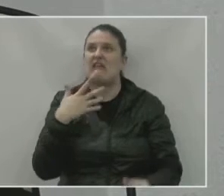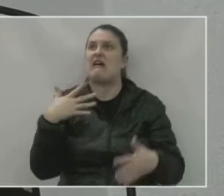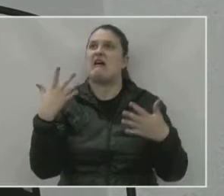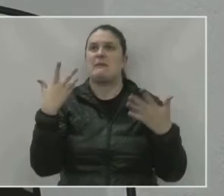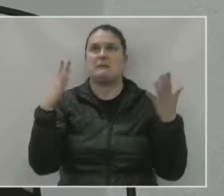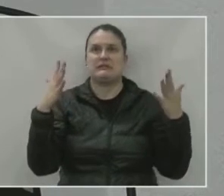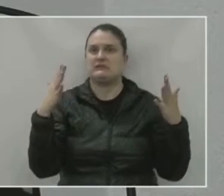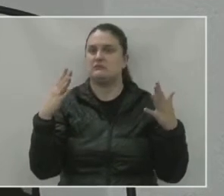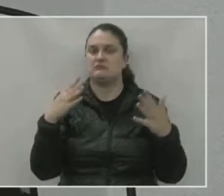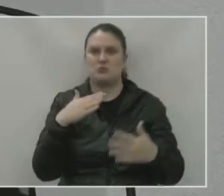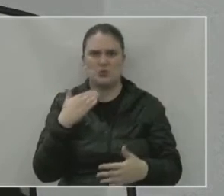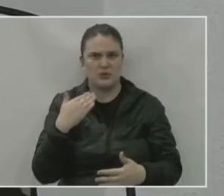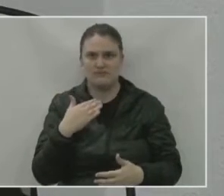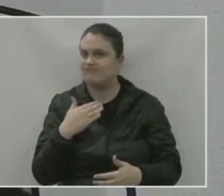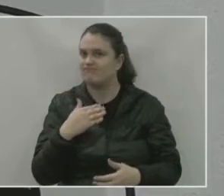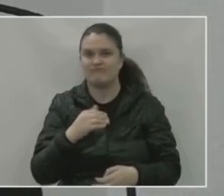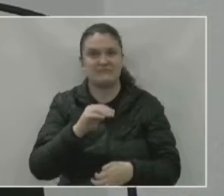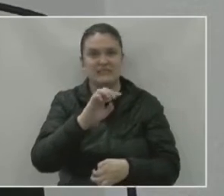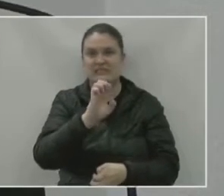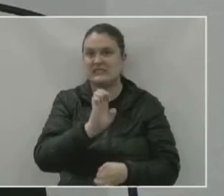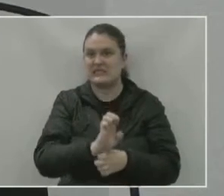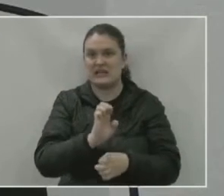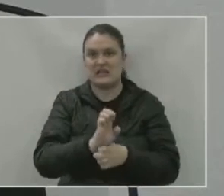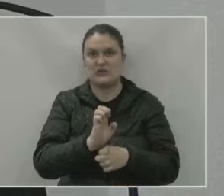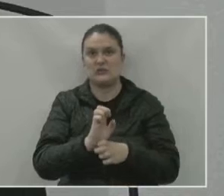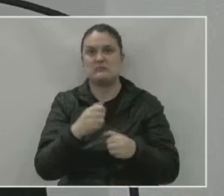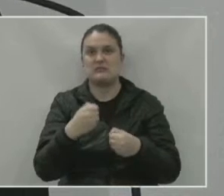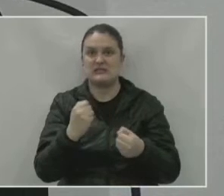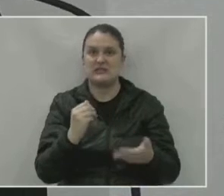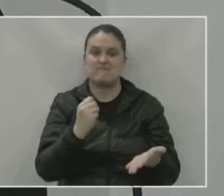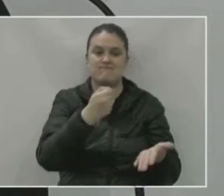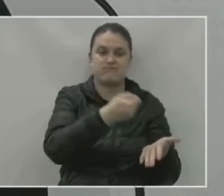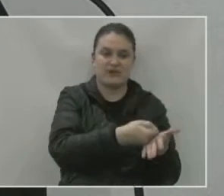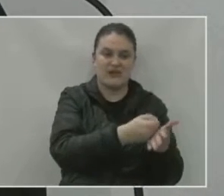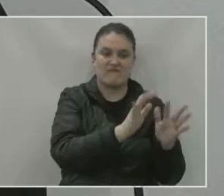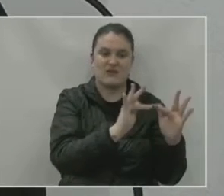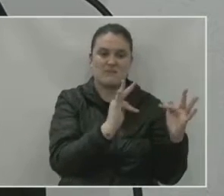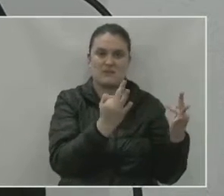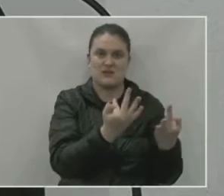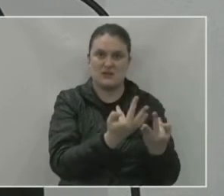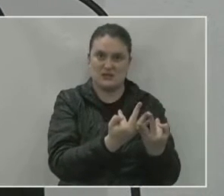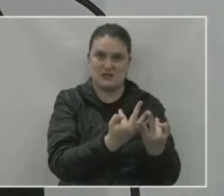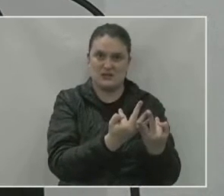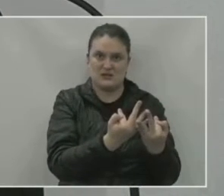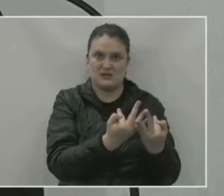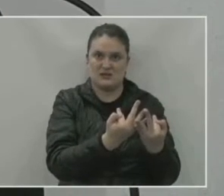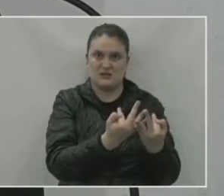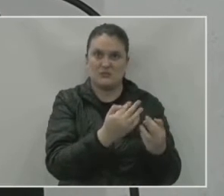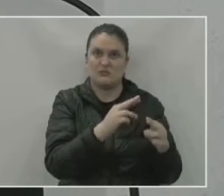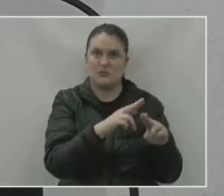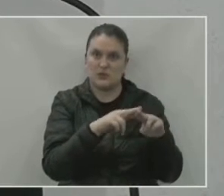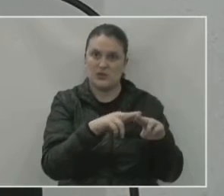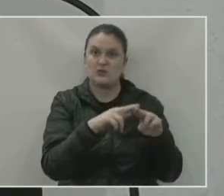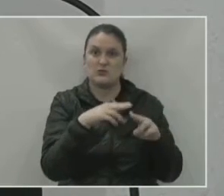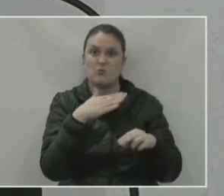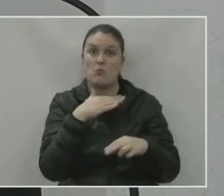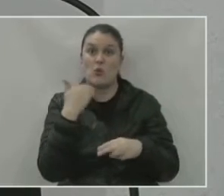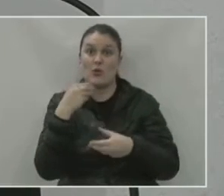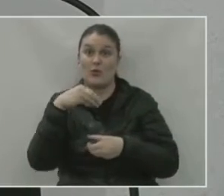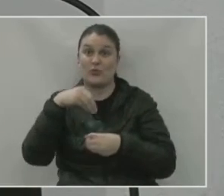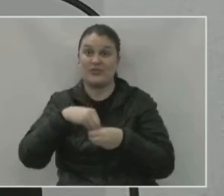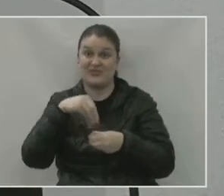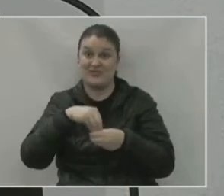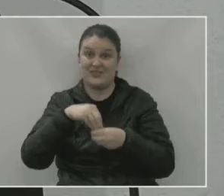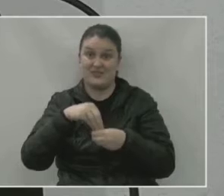essas mortes, o Estado acaba tendo que indenizar as famílias, indenização financeira, até uma